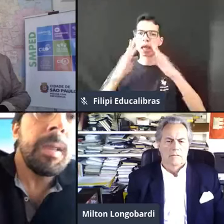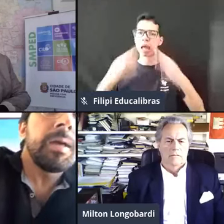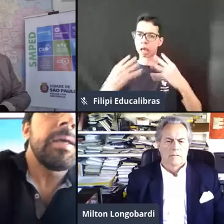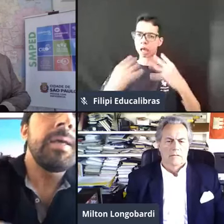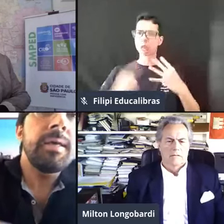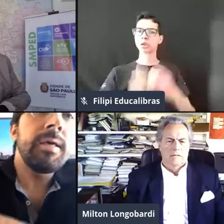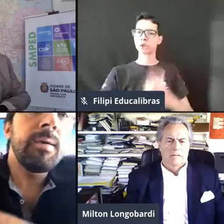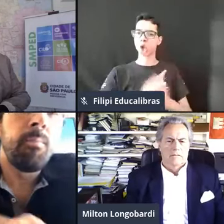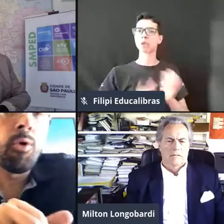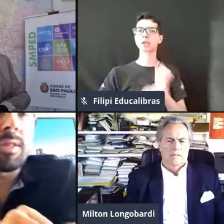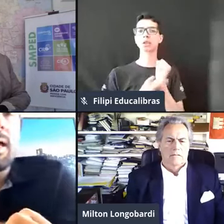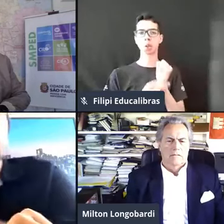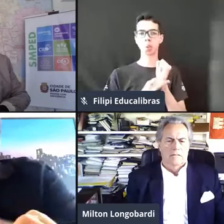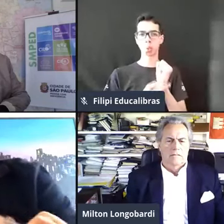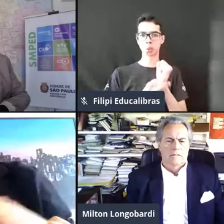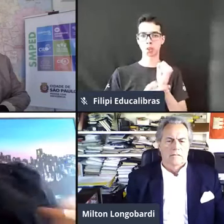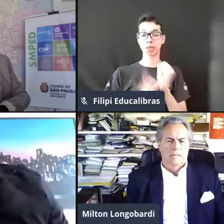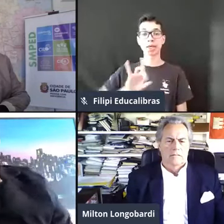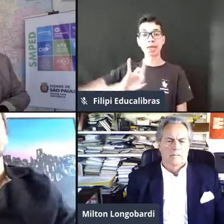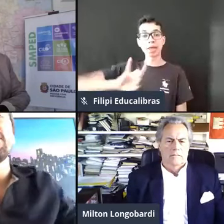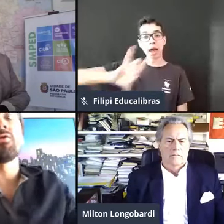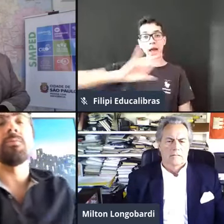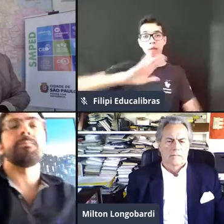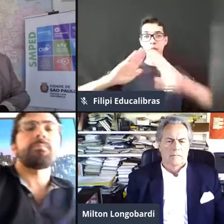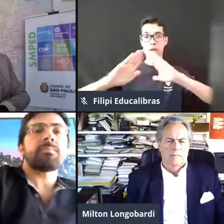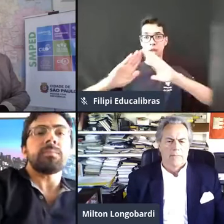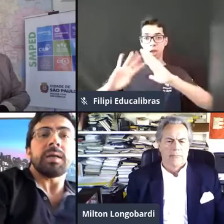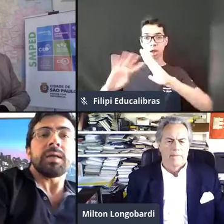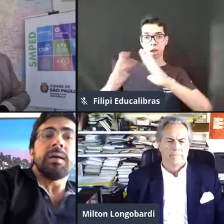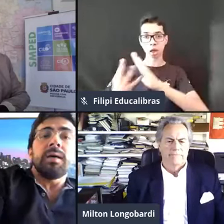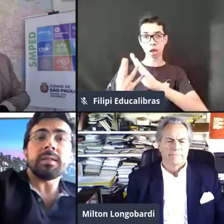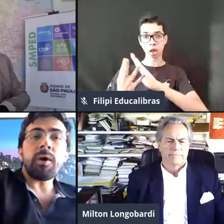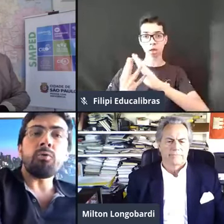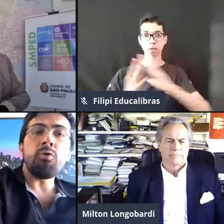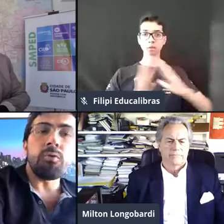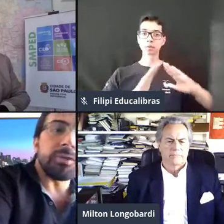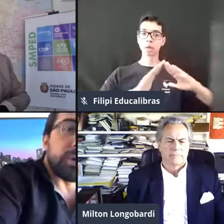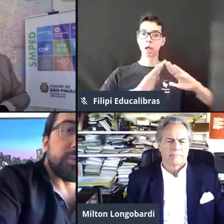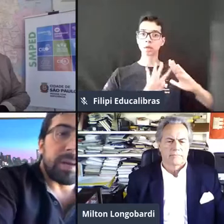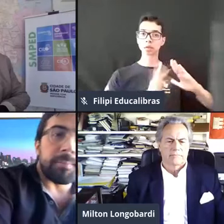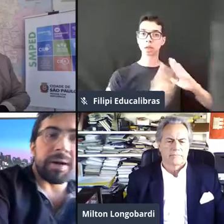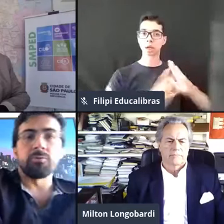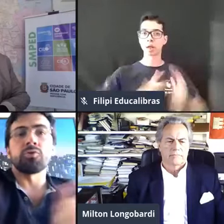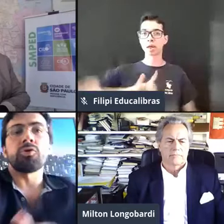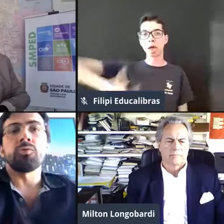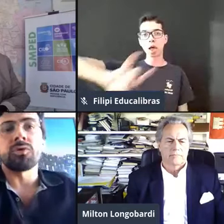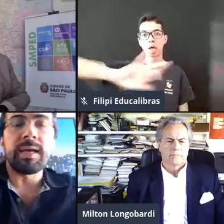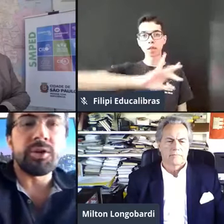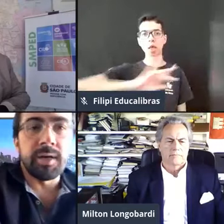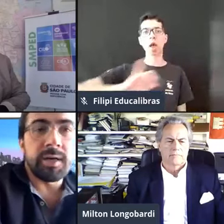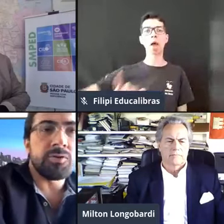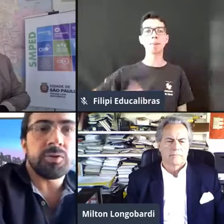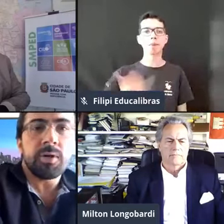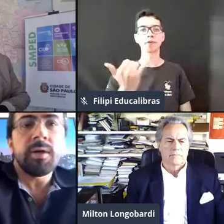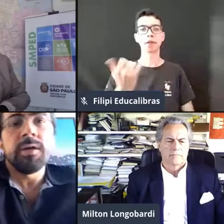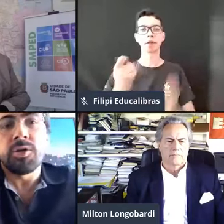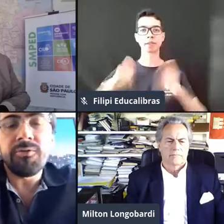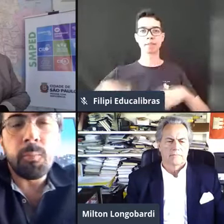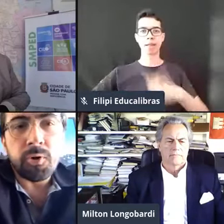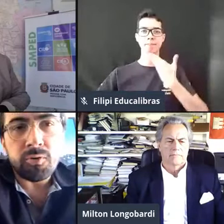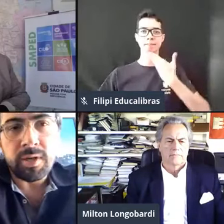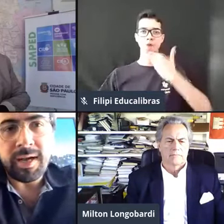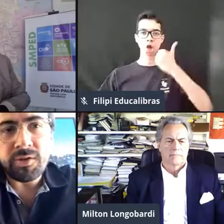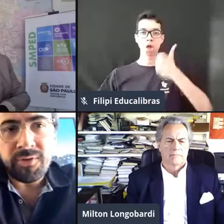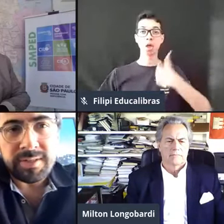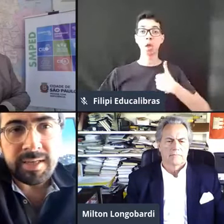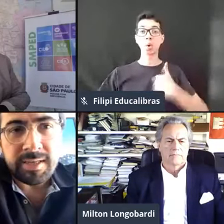isoladamente, e poder aproveitar melhor isso. Então, é com isso que eu trabalho nos últimos 7 anos. Tive